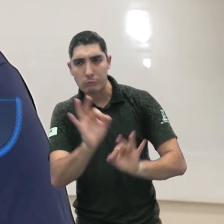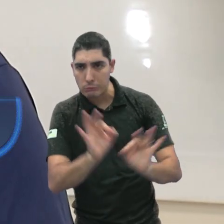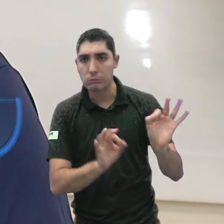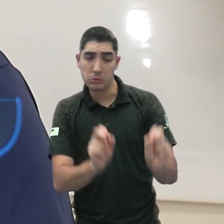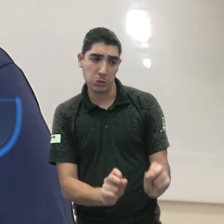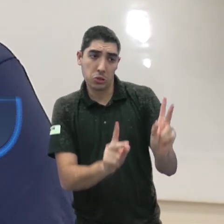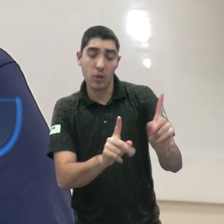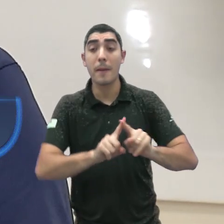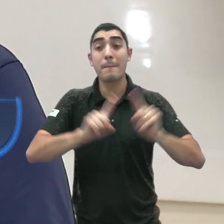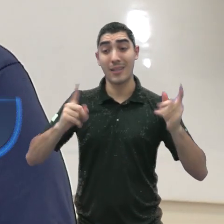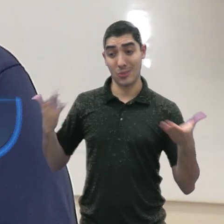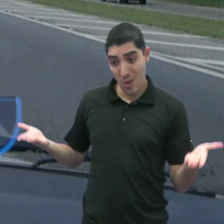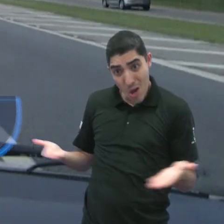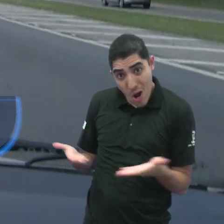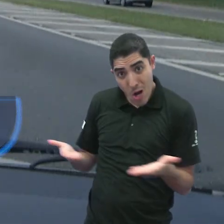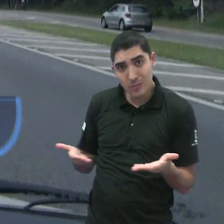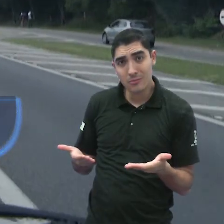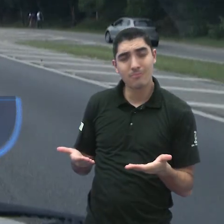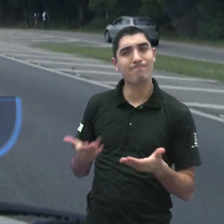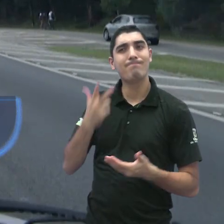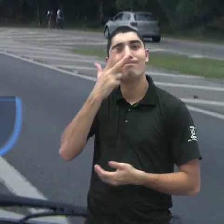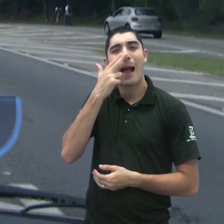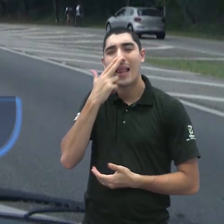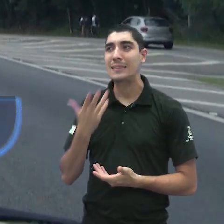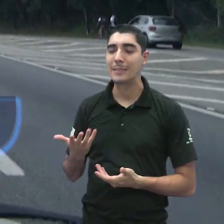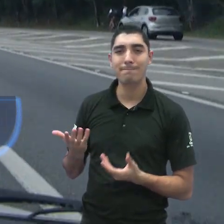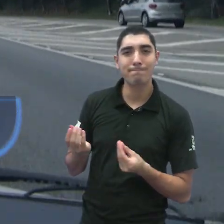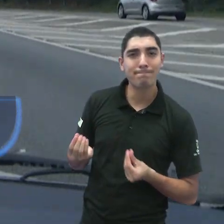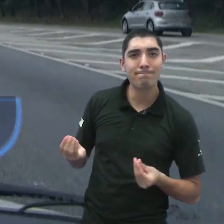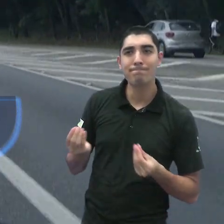vamos dizer assim, é devido a estarmos amarrados ao sistema